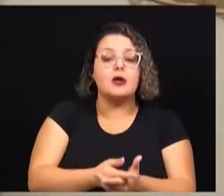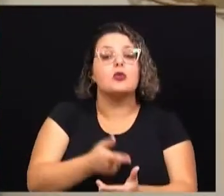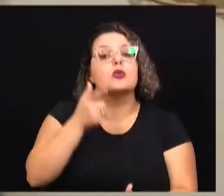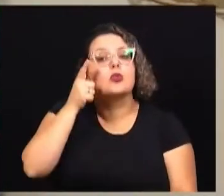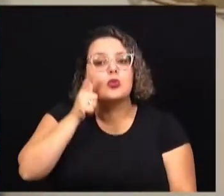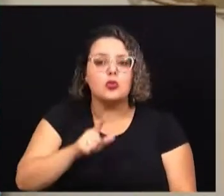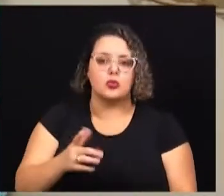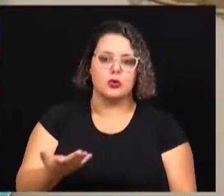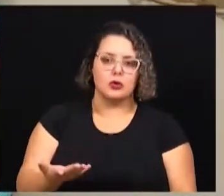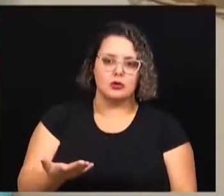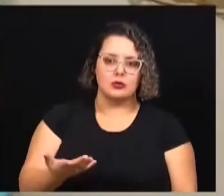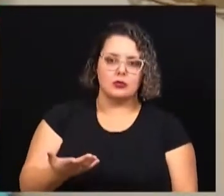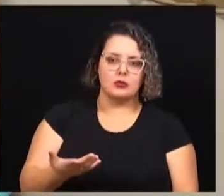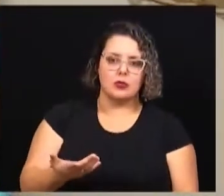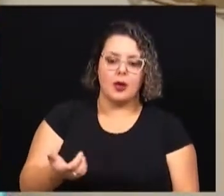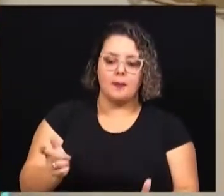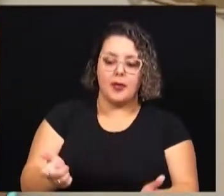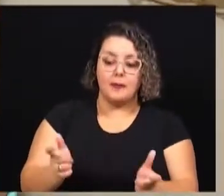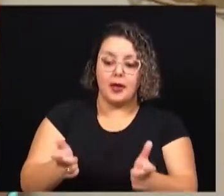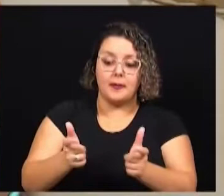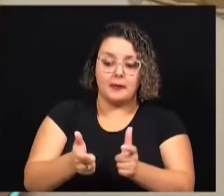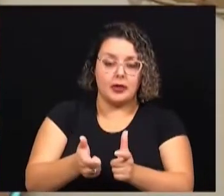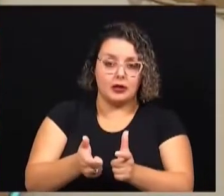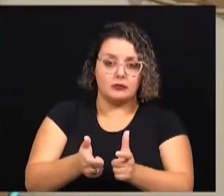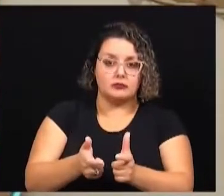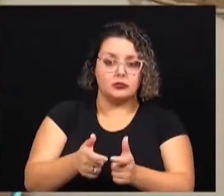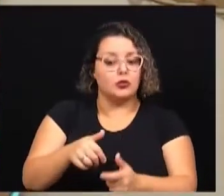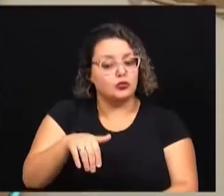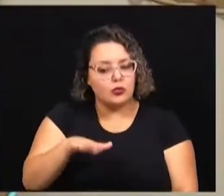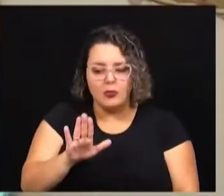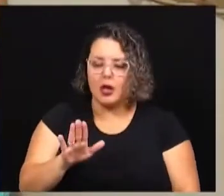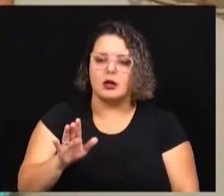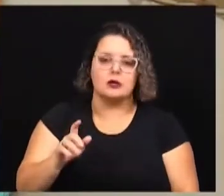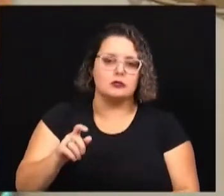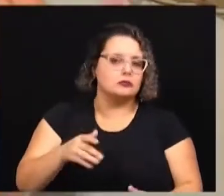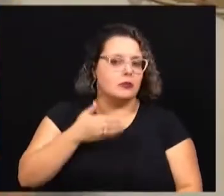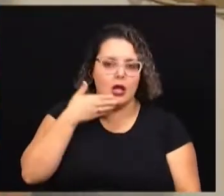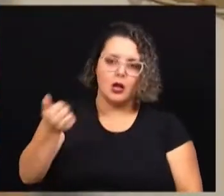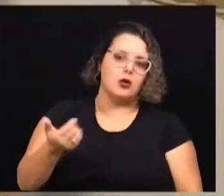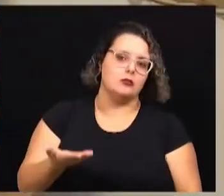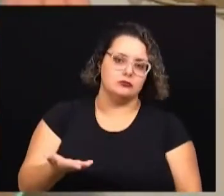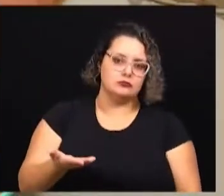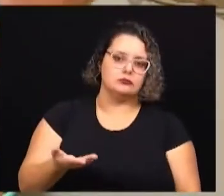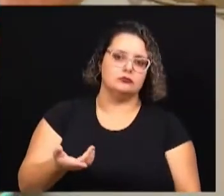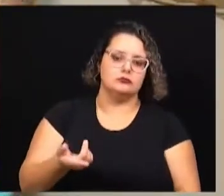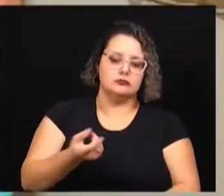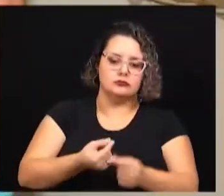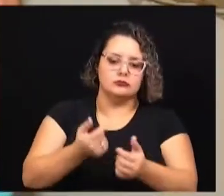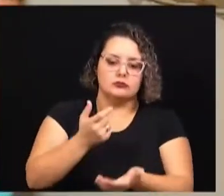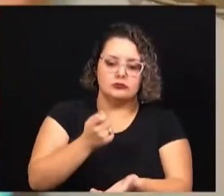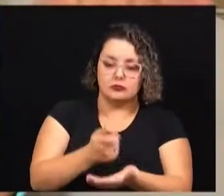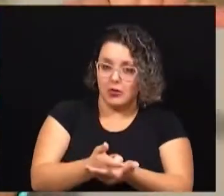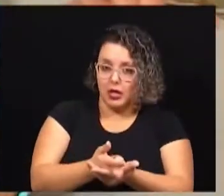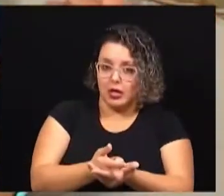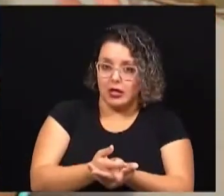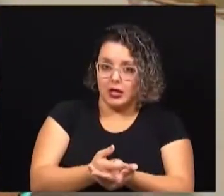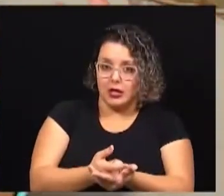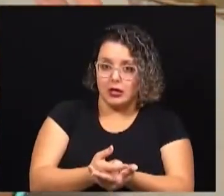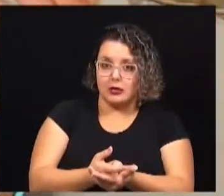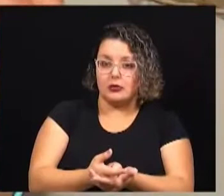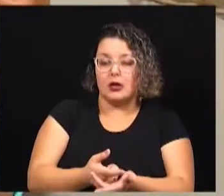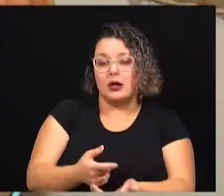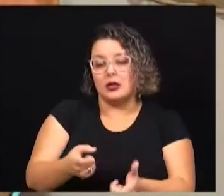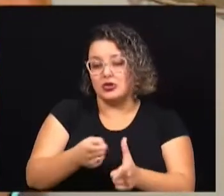conseguir, tá? O negócio é sair, é diminuir o quanto mais possível o valor que você tem em vermelho, vamos dizer